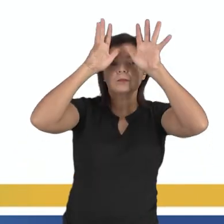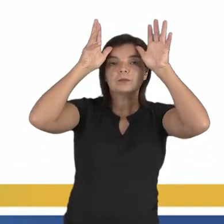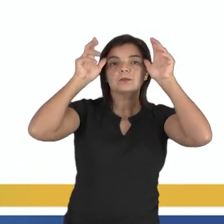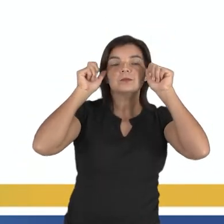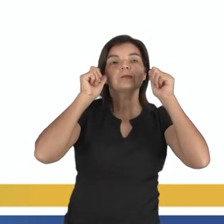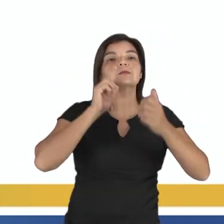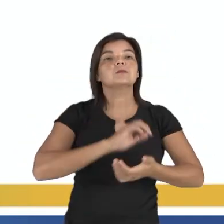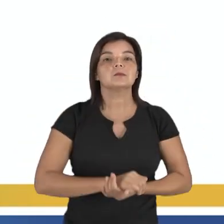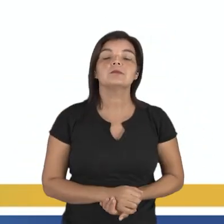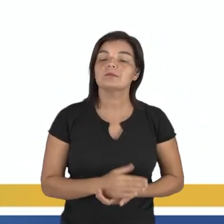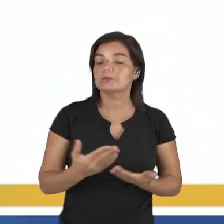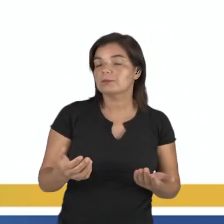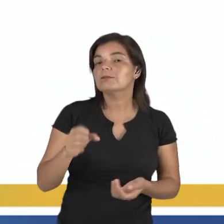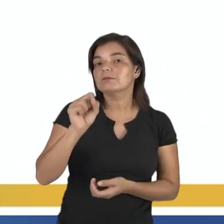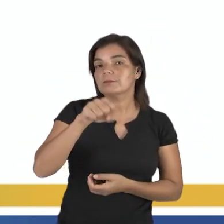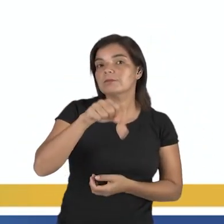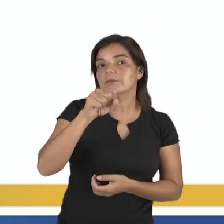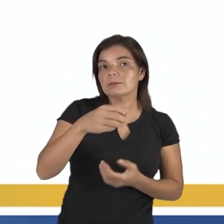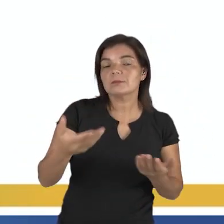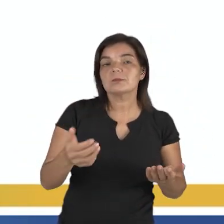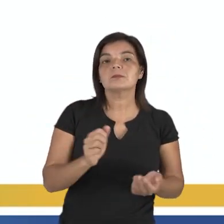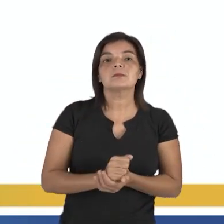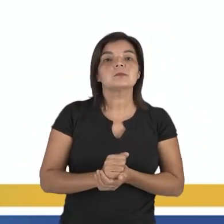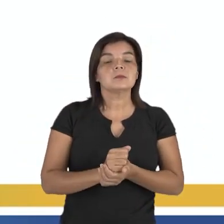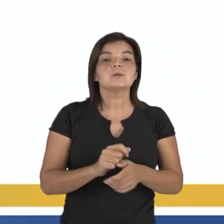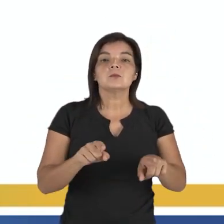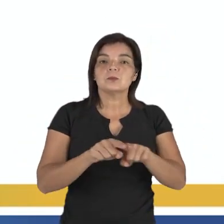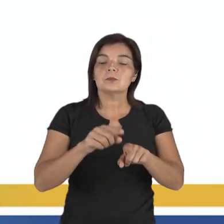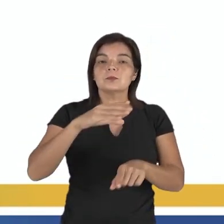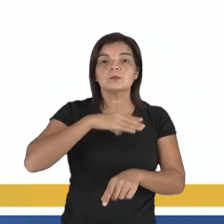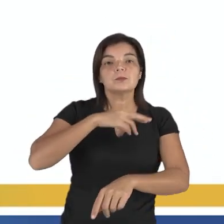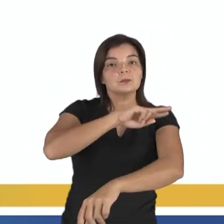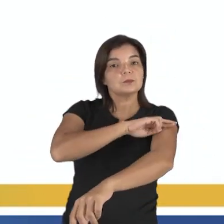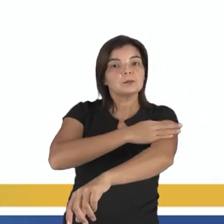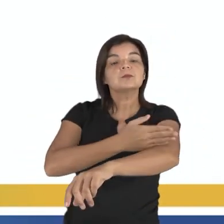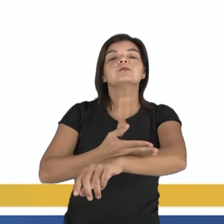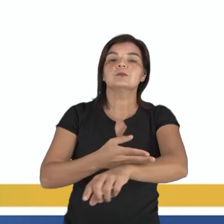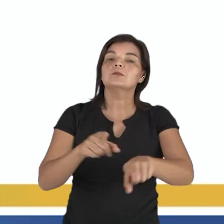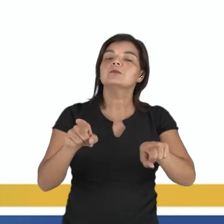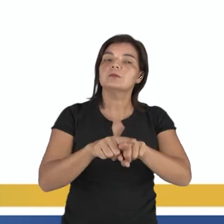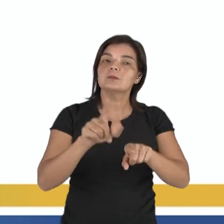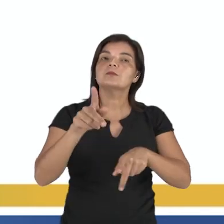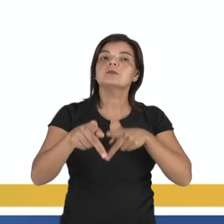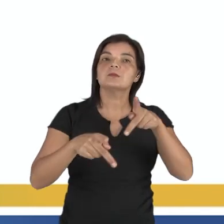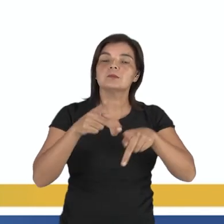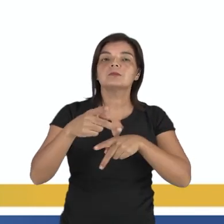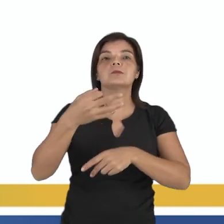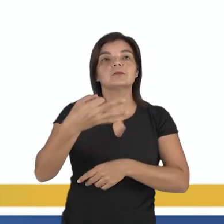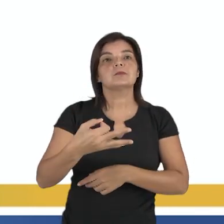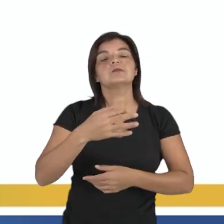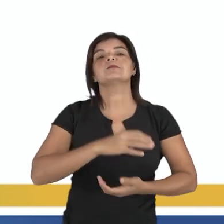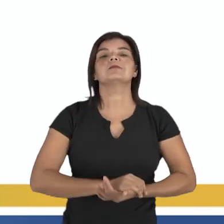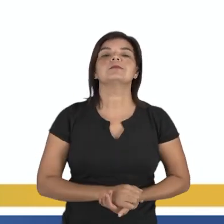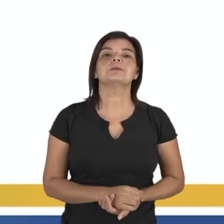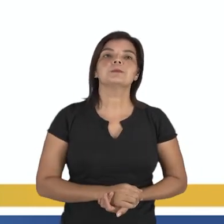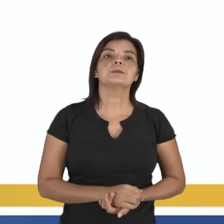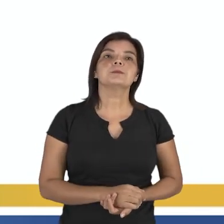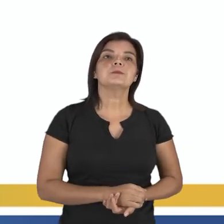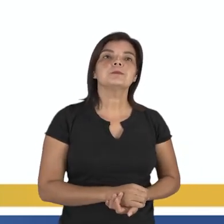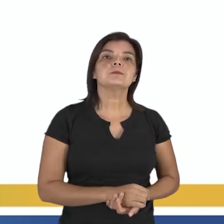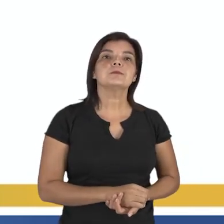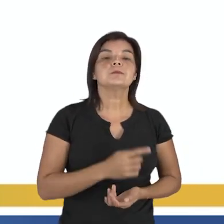do Acre. Sim, Rio Branco, que é a nossa capital, a capital do nosso estado, é a cidade mais populosa, certo? Então, verdadeiro